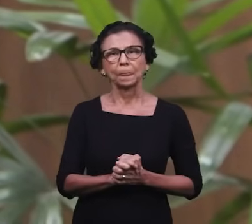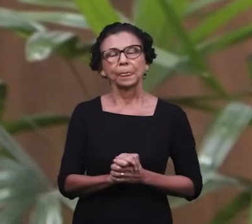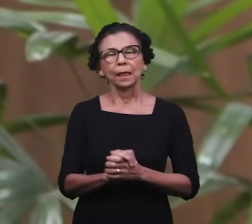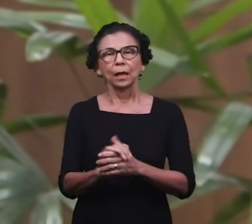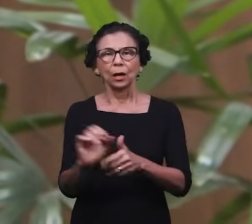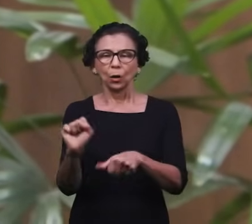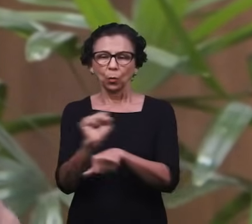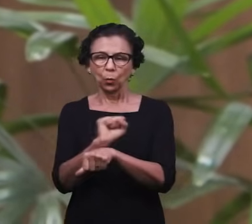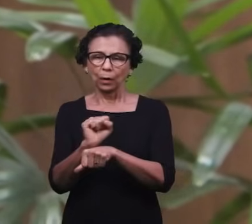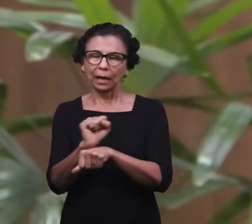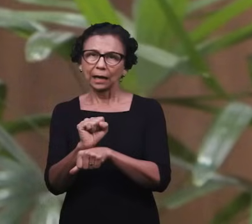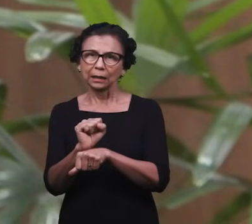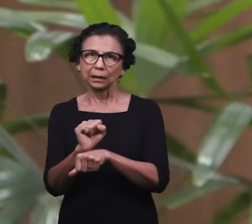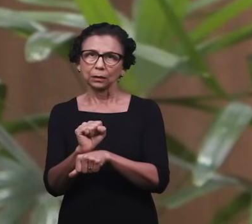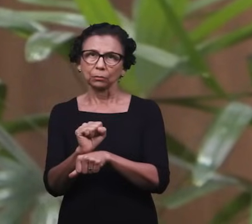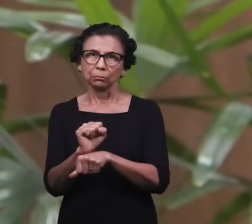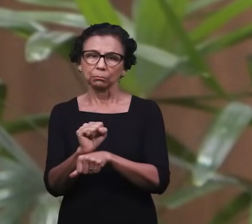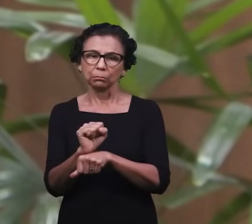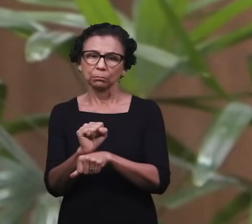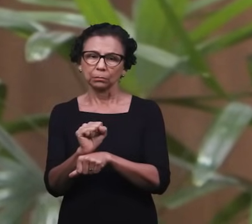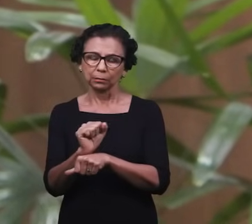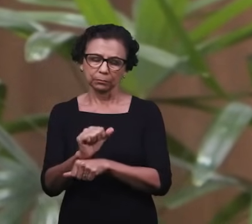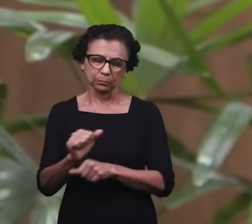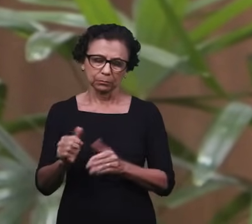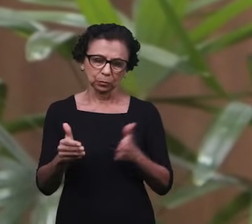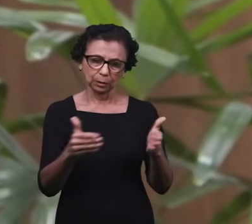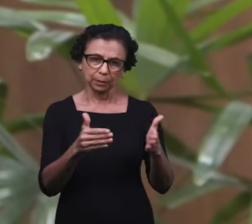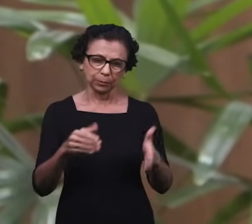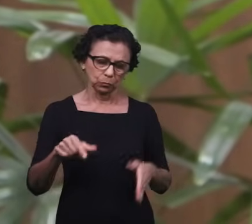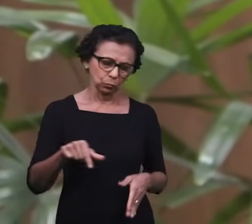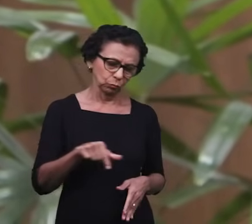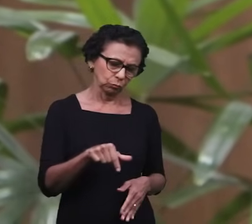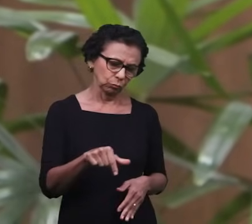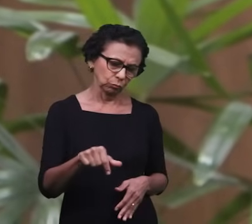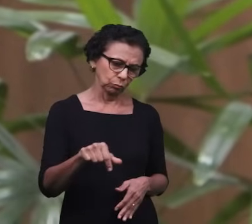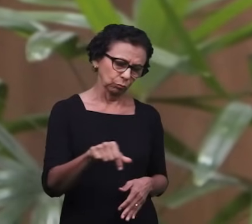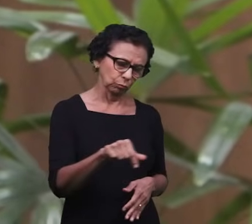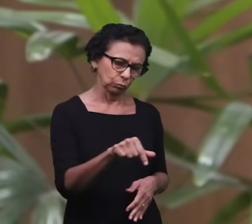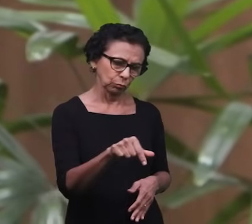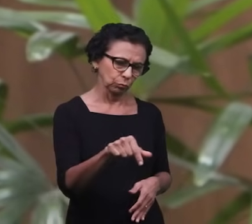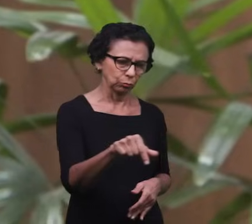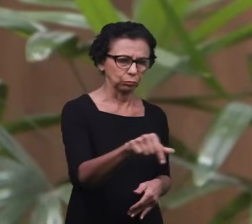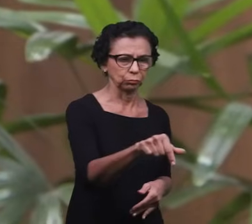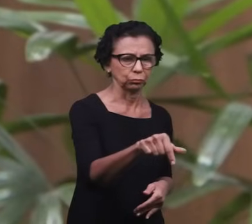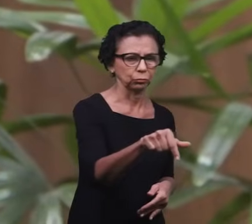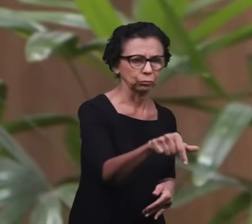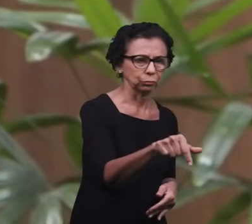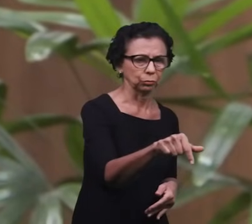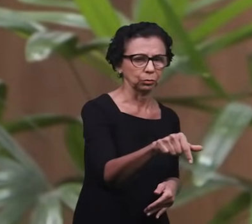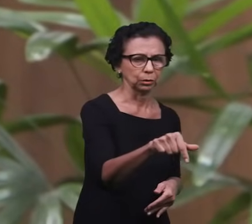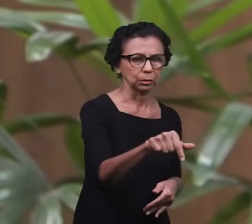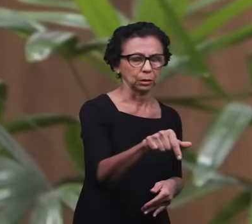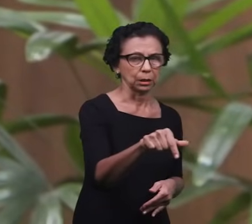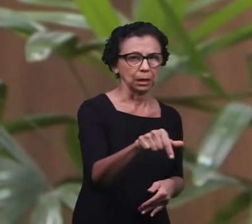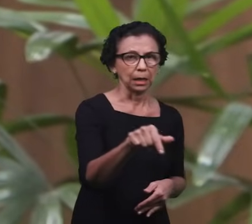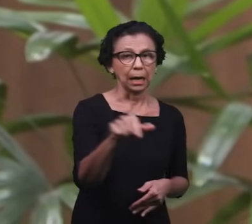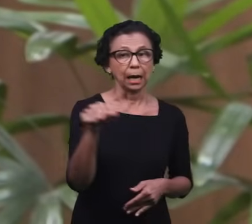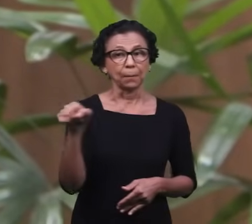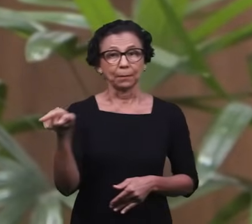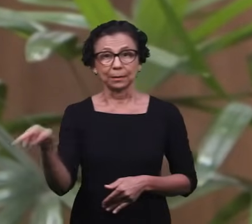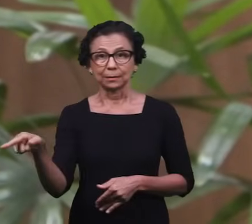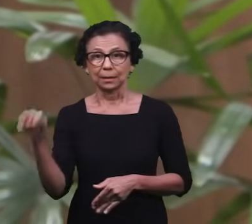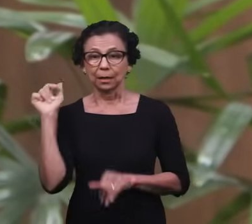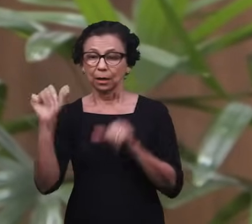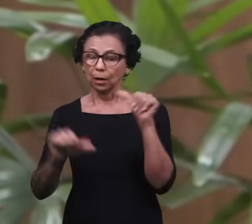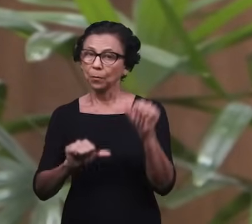pista. Aí ele faz outra coisa com o carrinho. Ele pode montar os carrinhos. Ele pode colocar sequência. Entende? Então, ele não vai